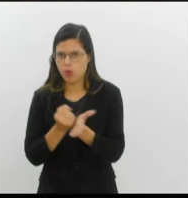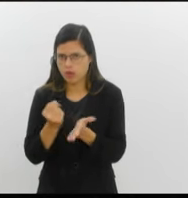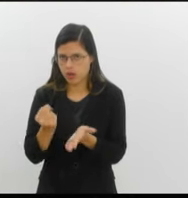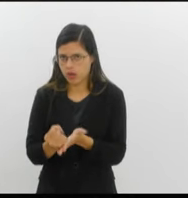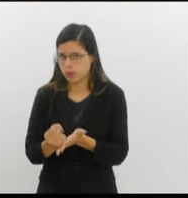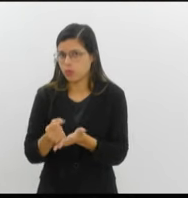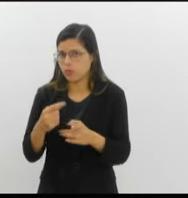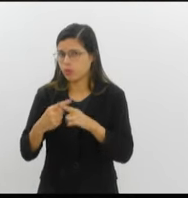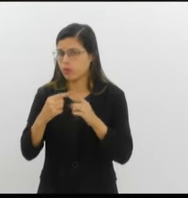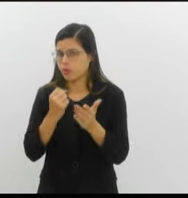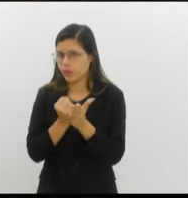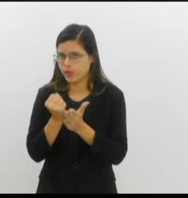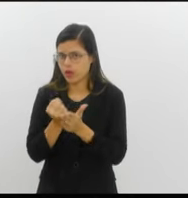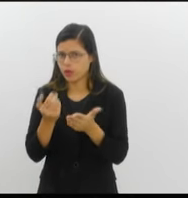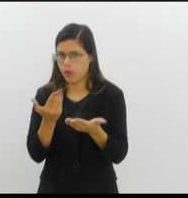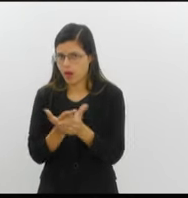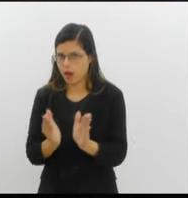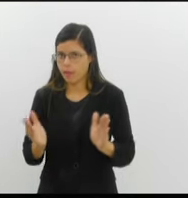agora